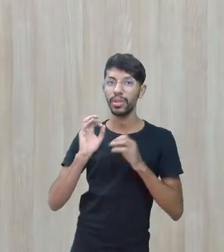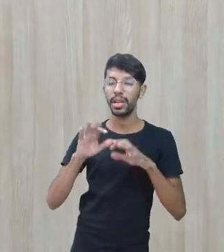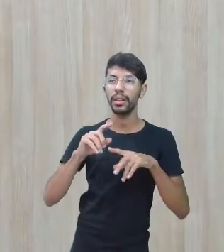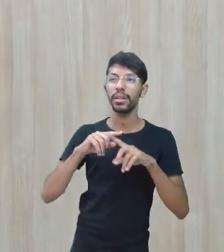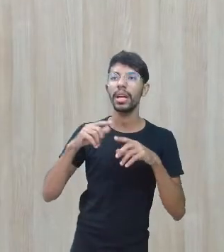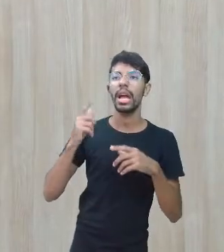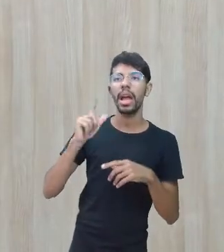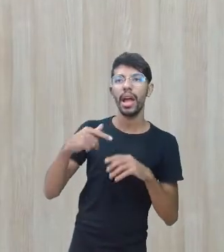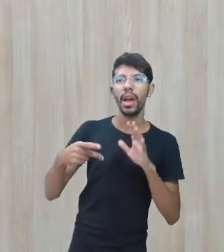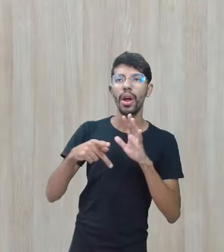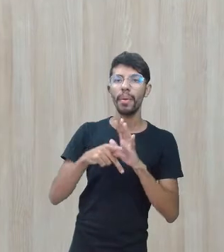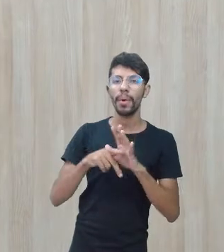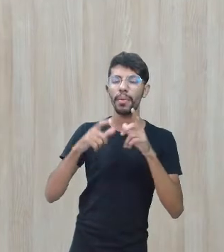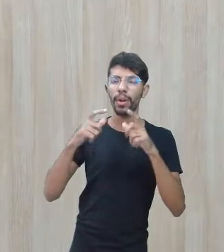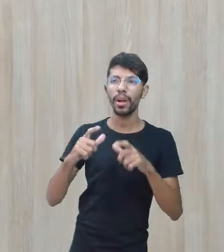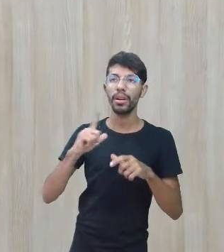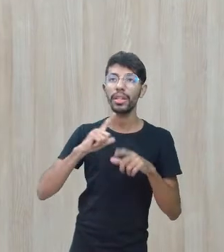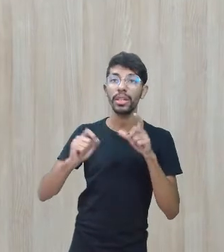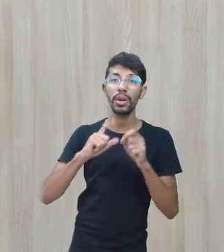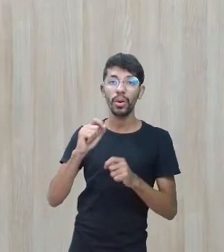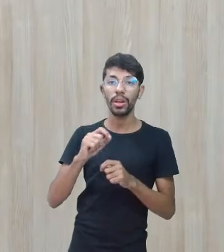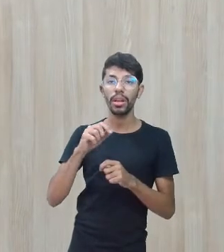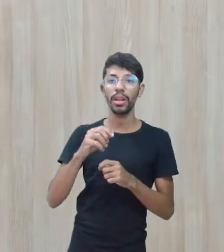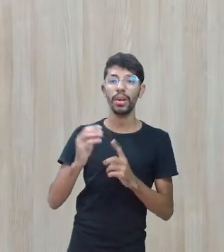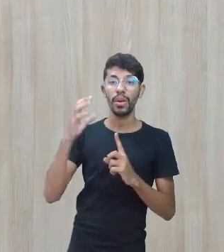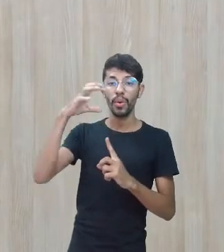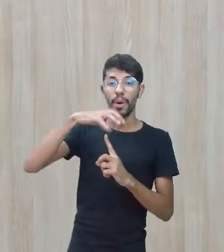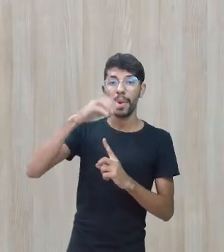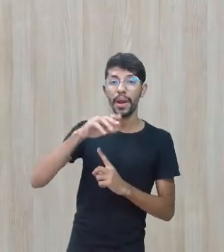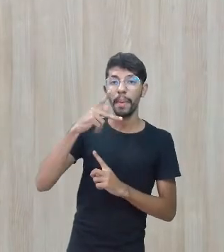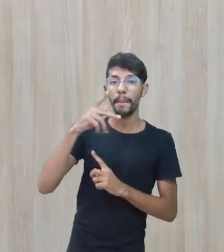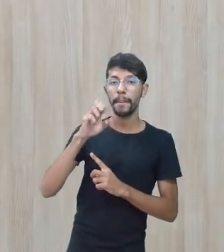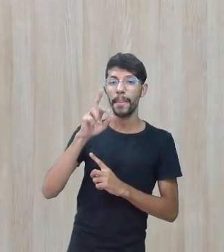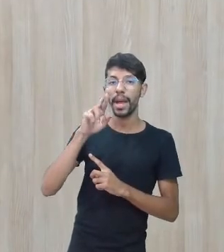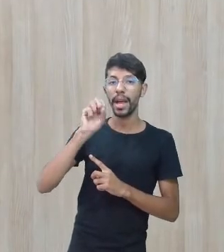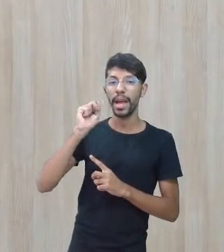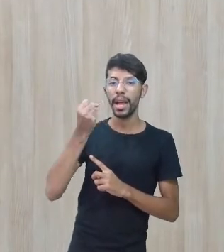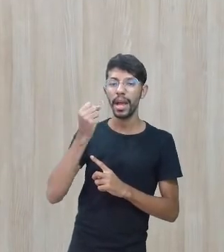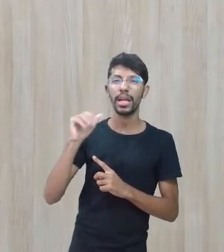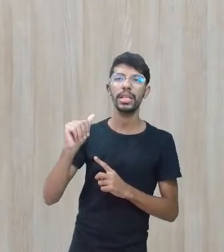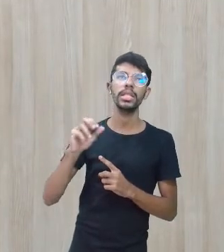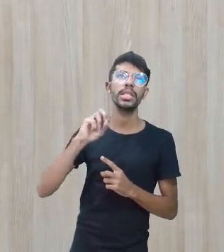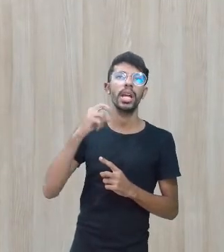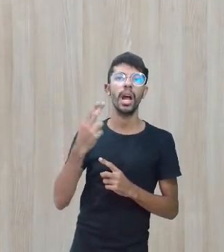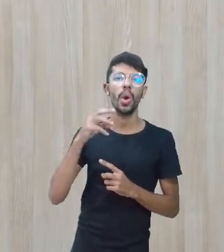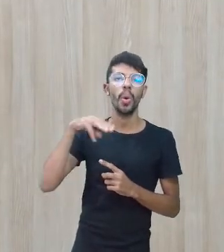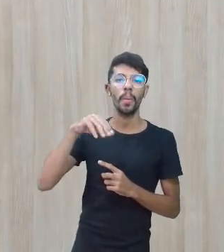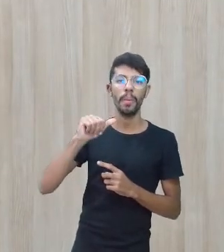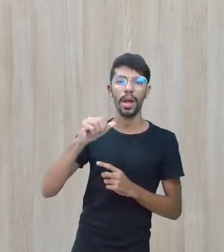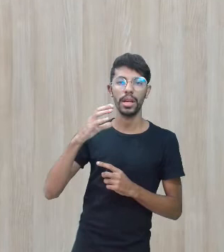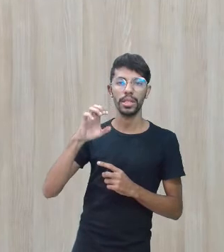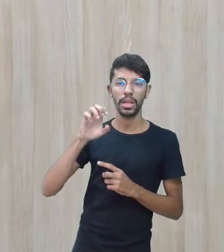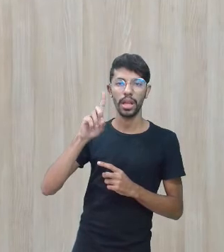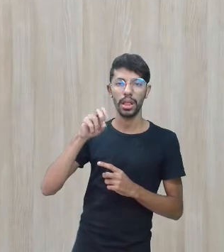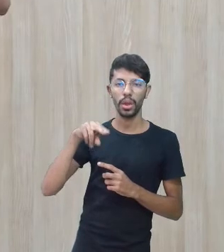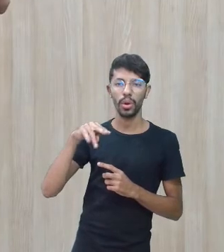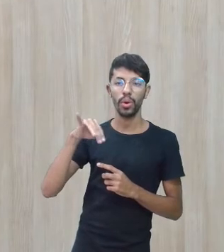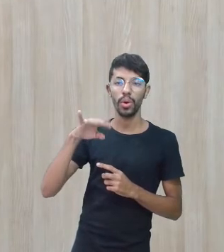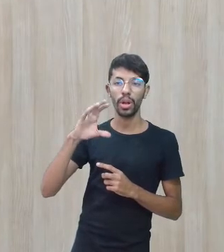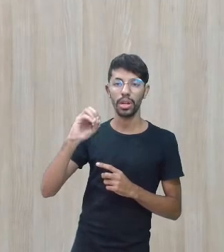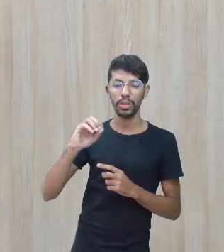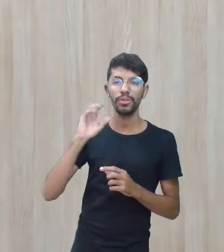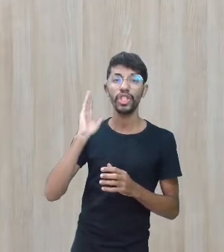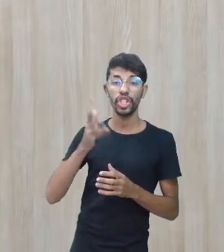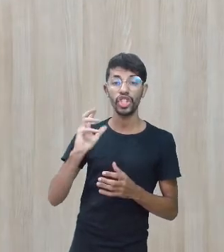o Império Persa, né? O Império Macedônico. Então, impérios que os romanos já conheciam, né? Por conta da